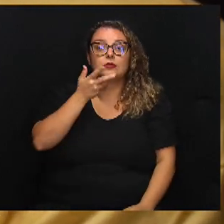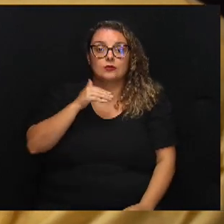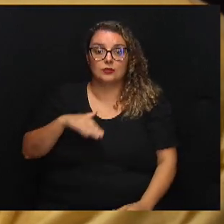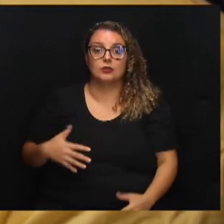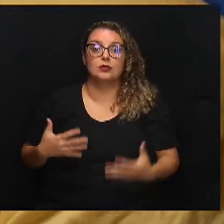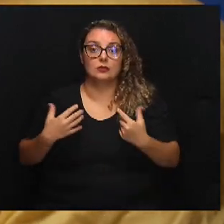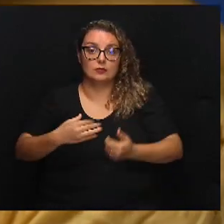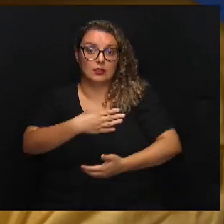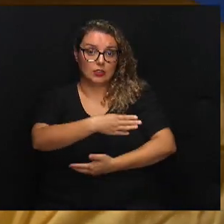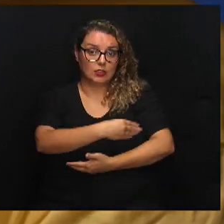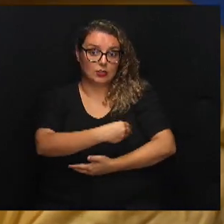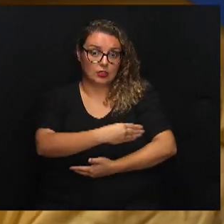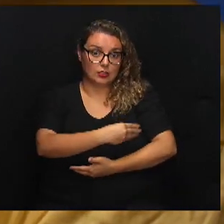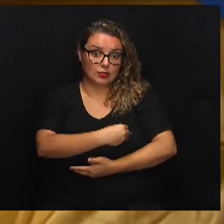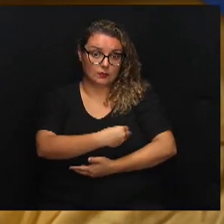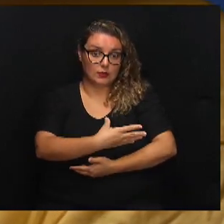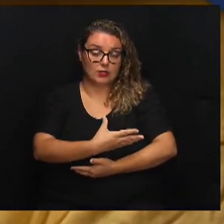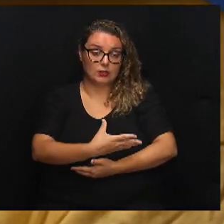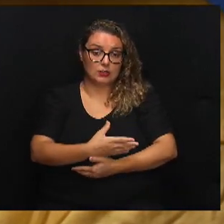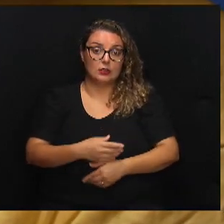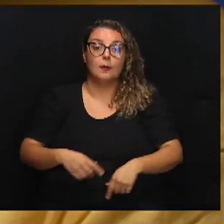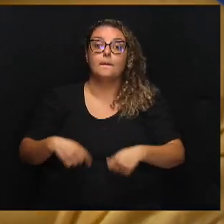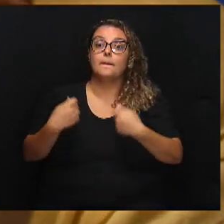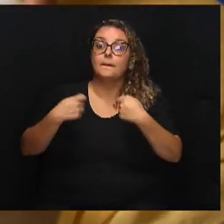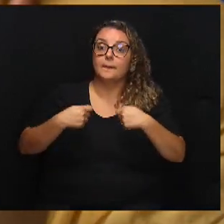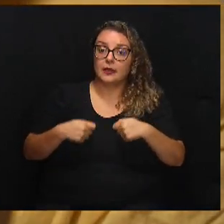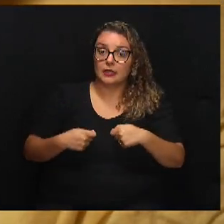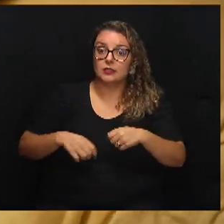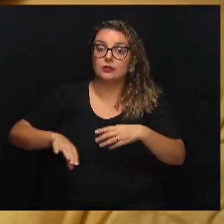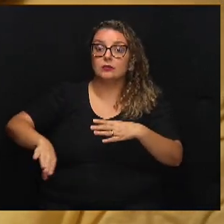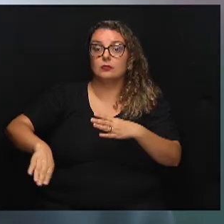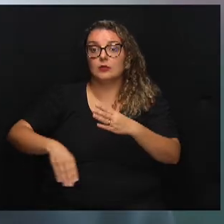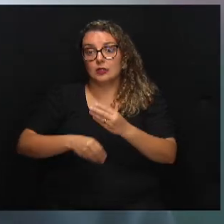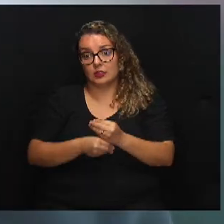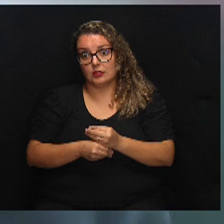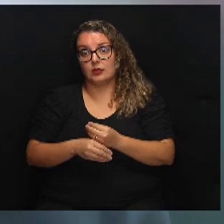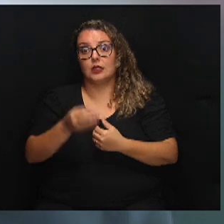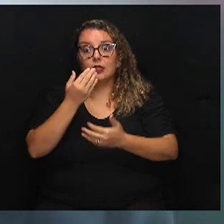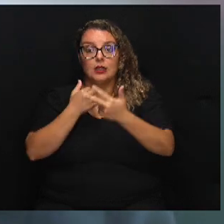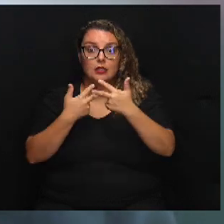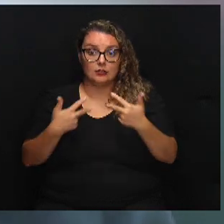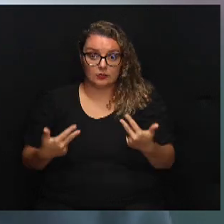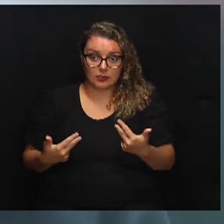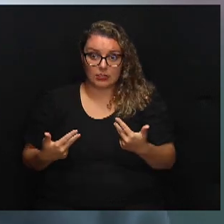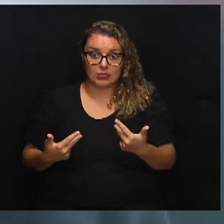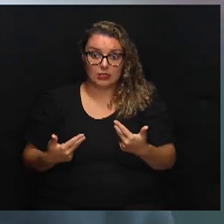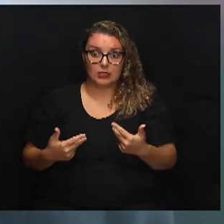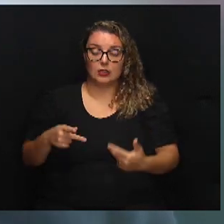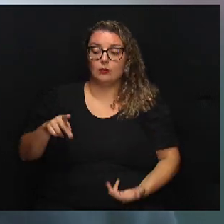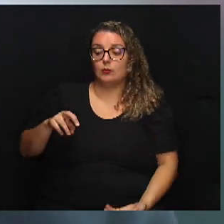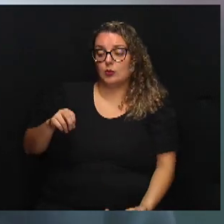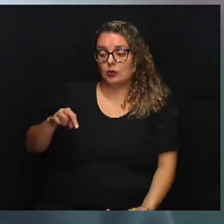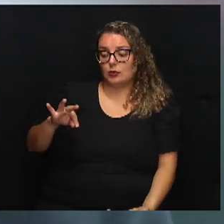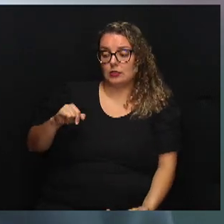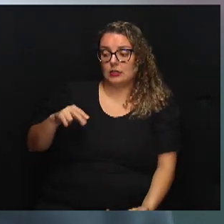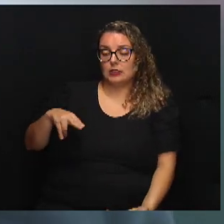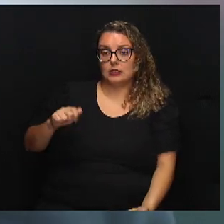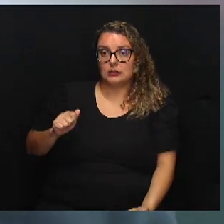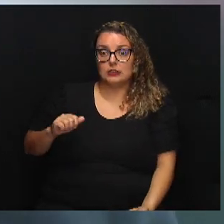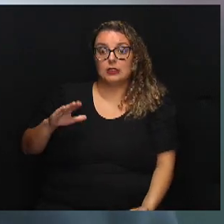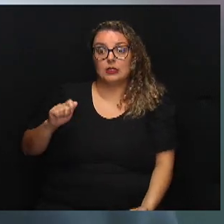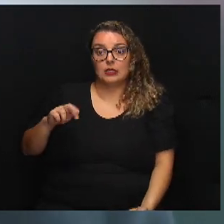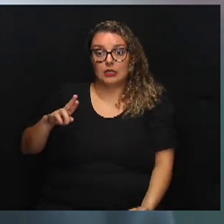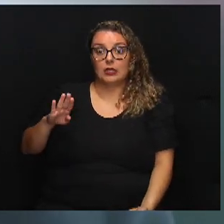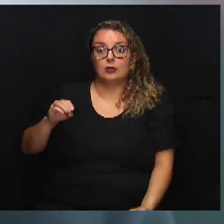leite materno, elas necessitam uma complementação alimentar de proteínas, de